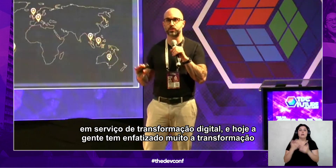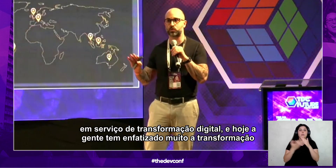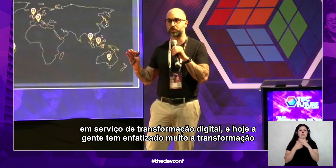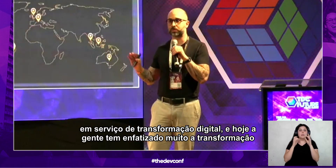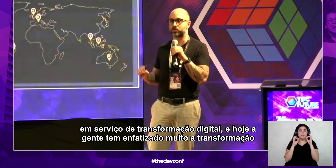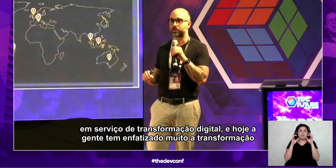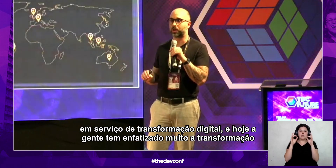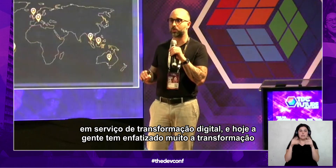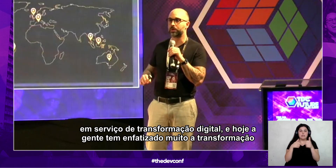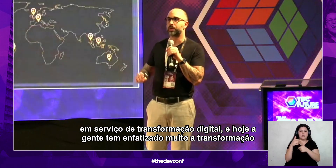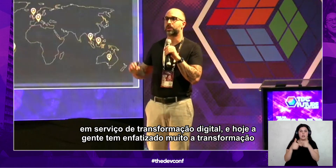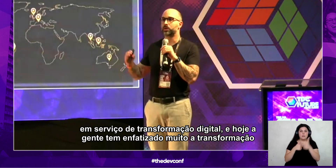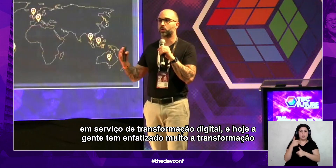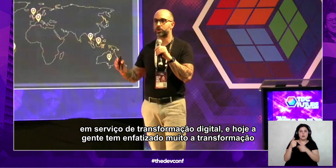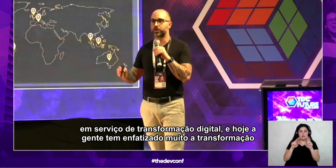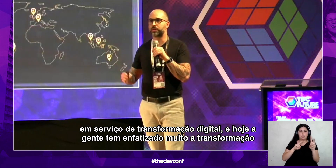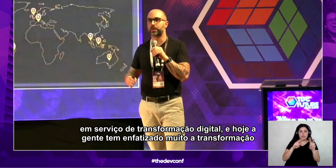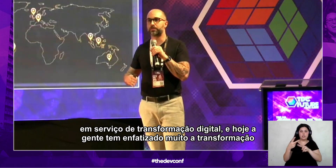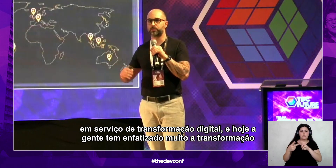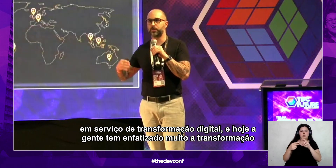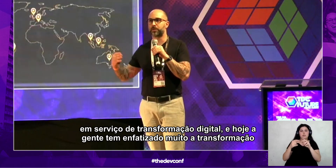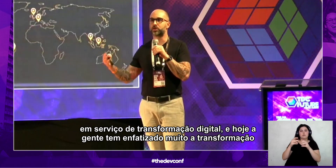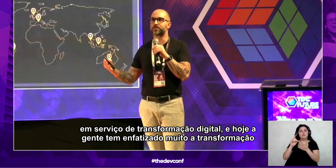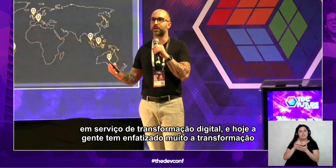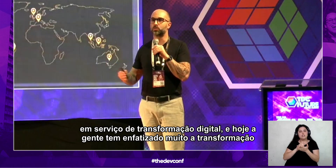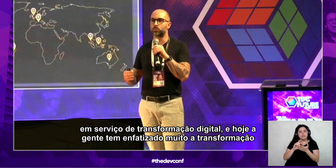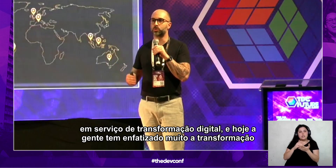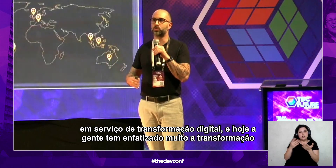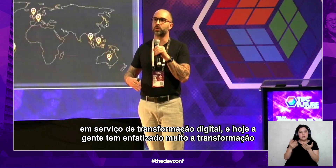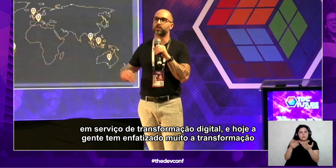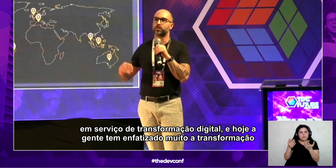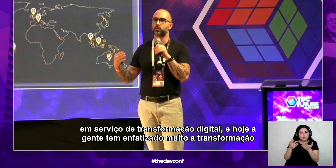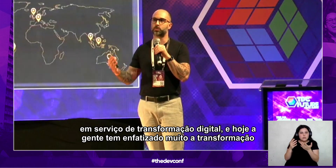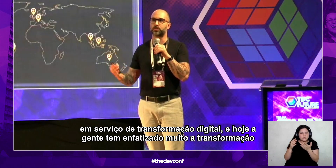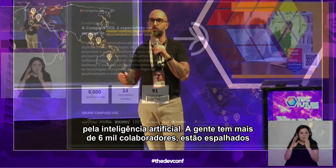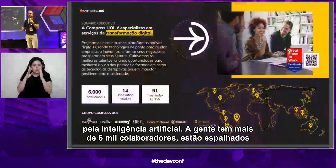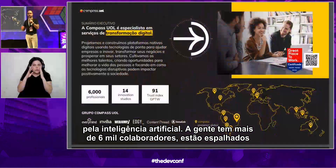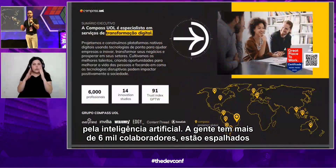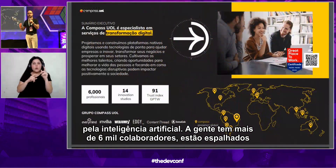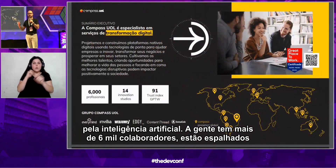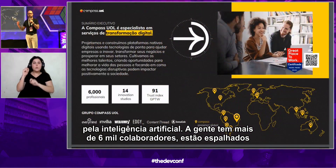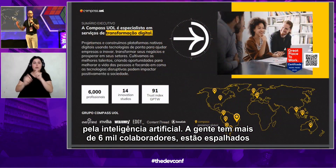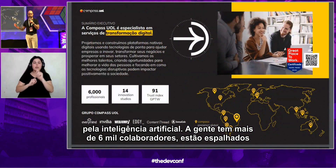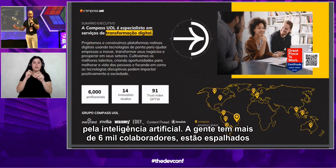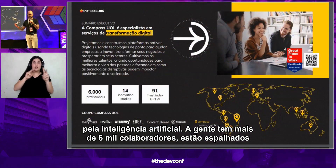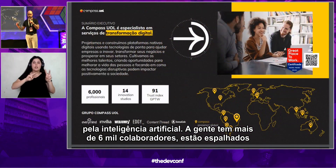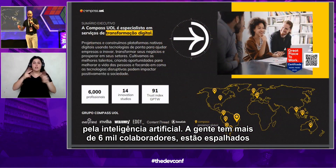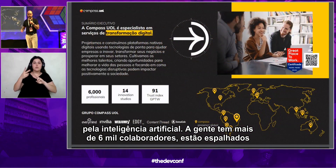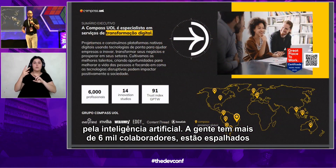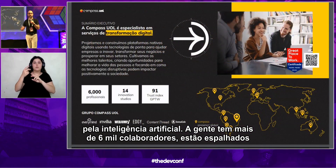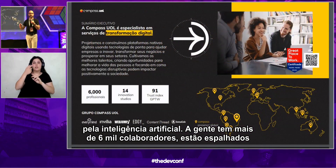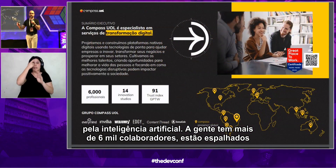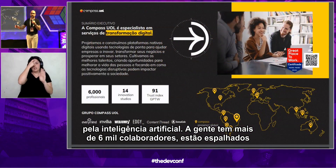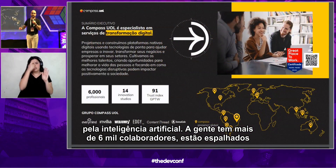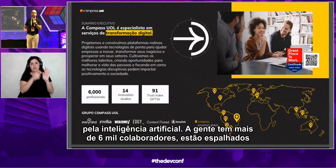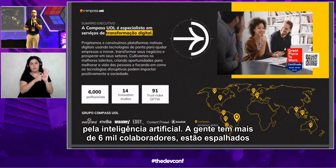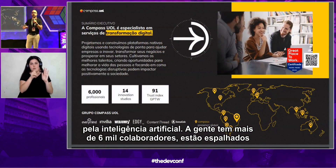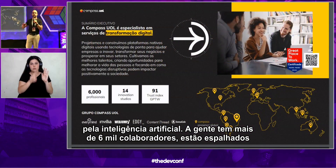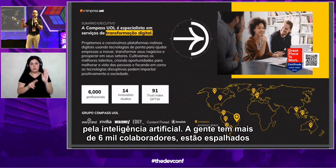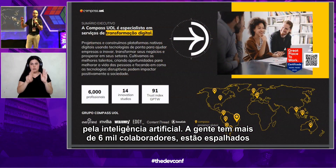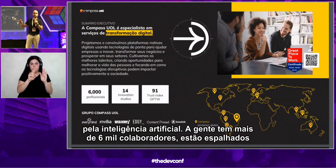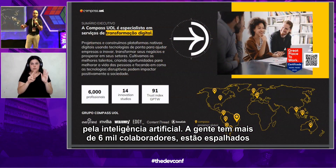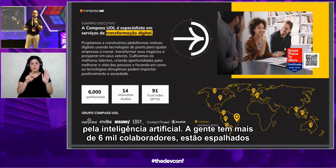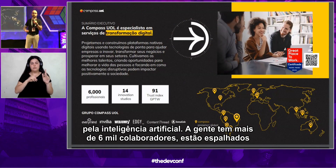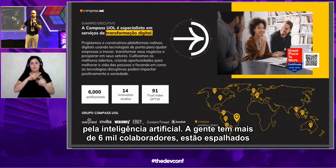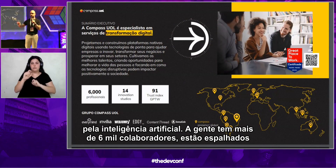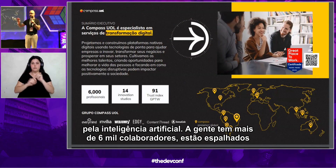de transformação digital e hoje a gente tem enfatizado muito a transformação pela inteligência artificial. A gente tem mais de